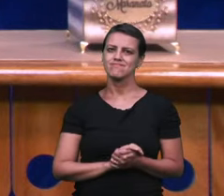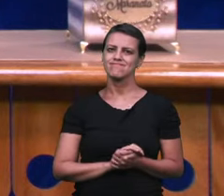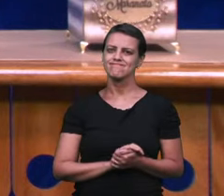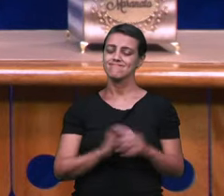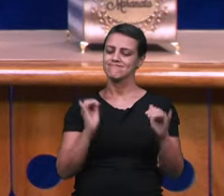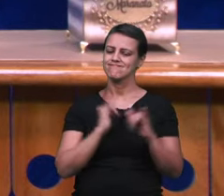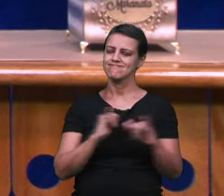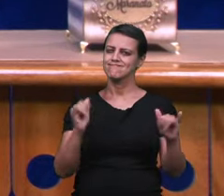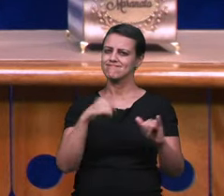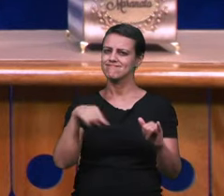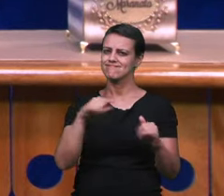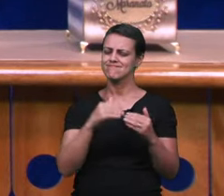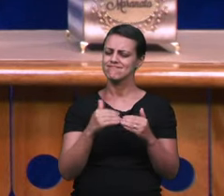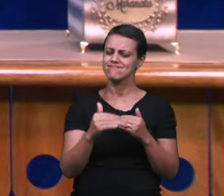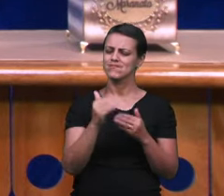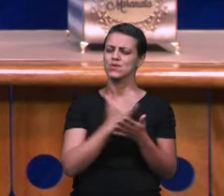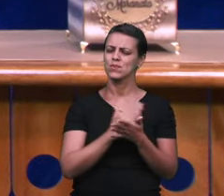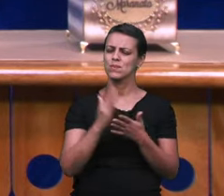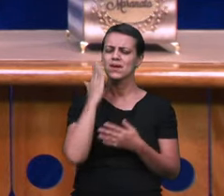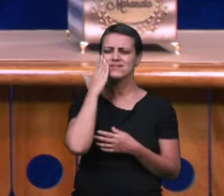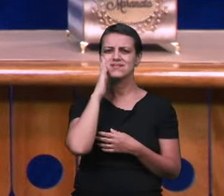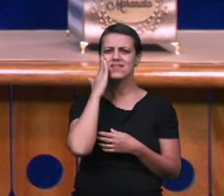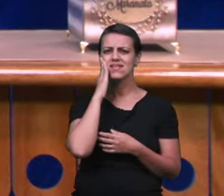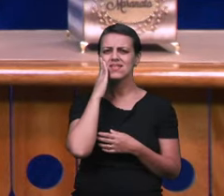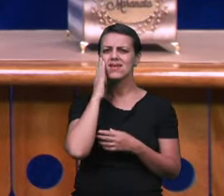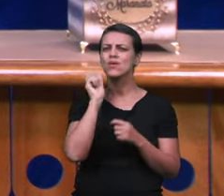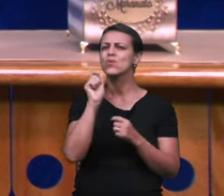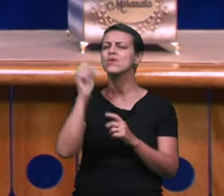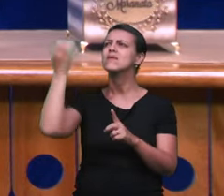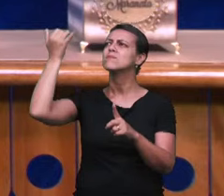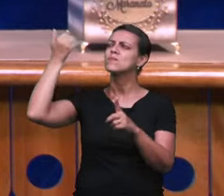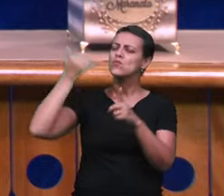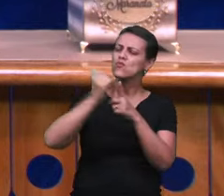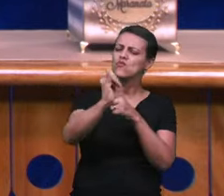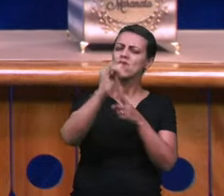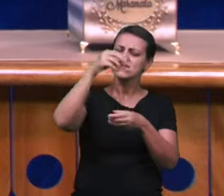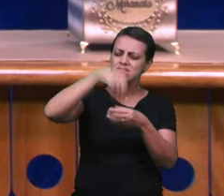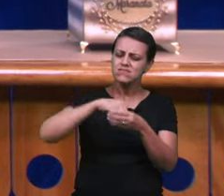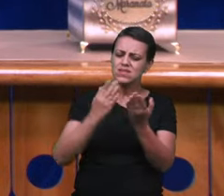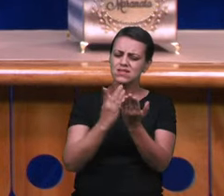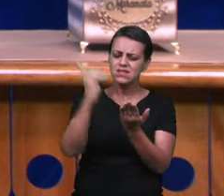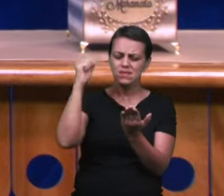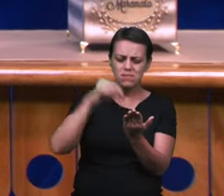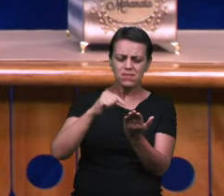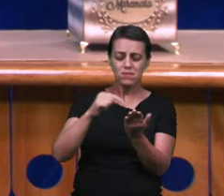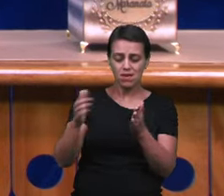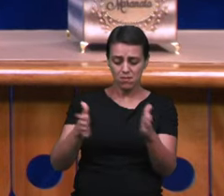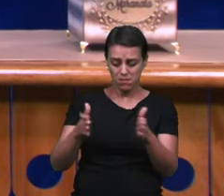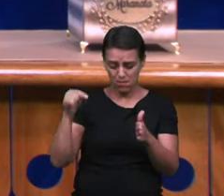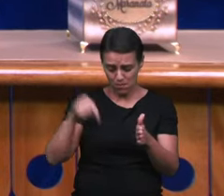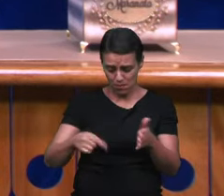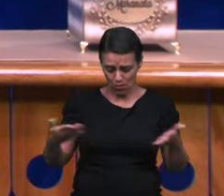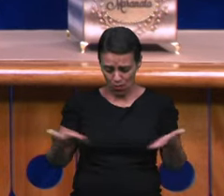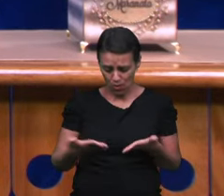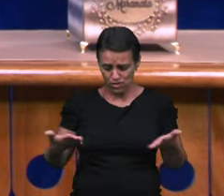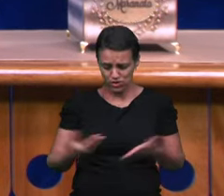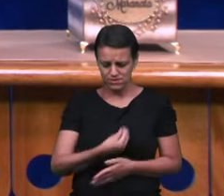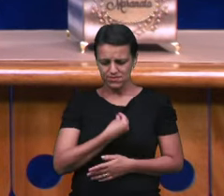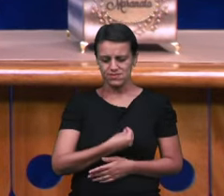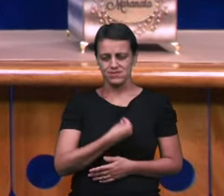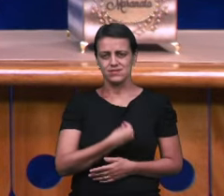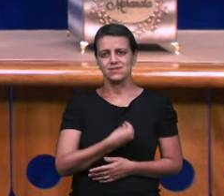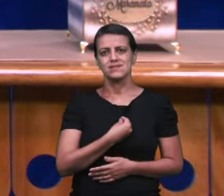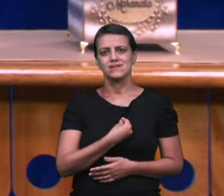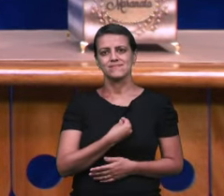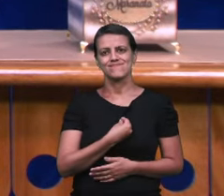passar a compreender, sob o ponto de vista profético, bíblico, o momento que nós estamos vivendo. Então não deixe de assistir. Se